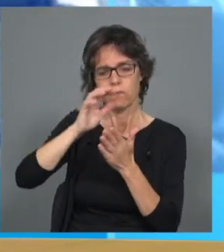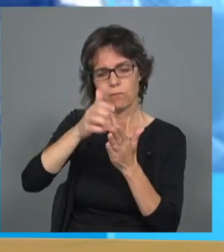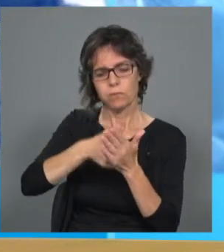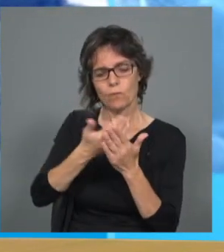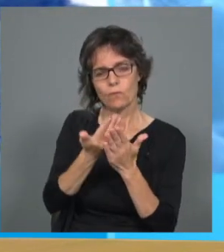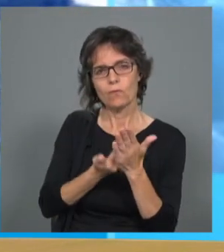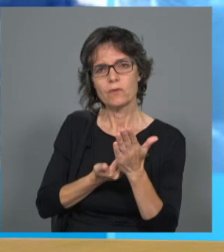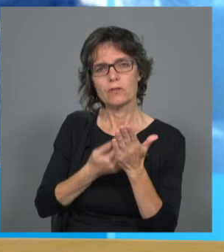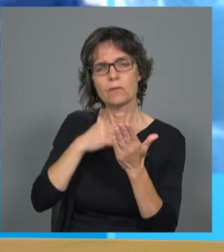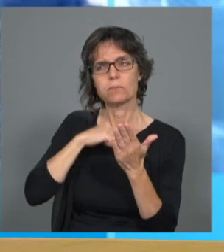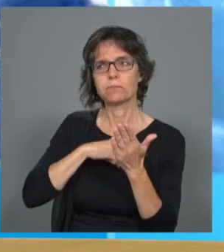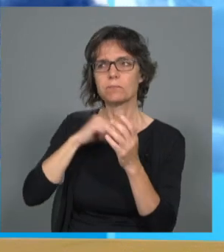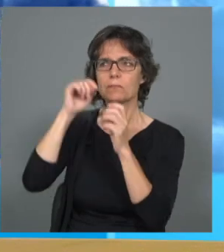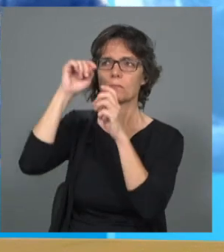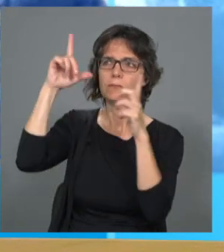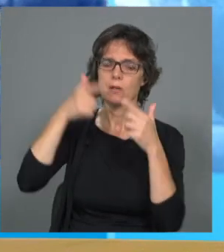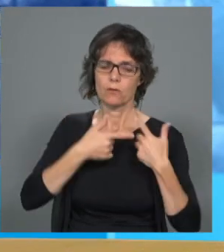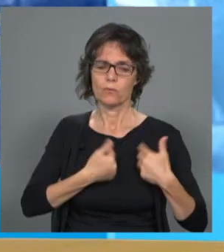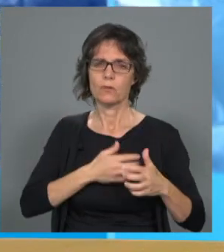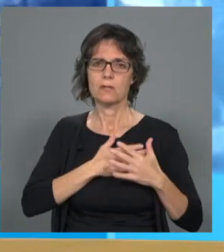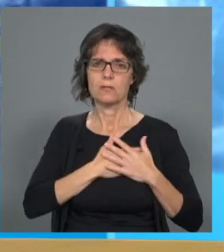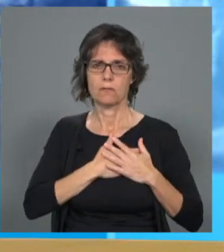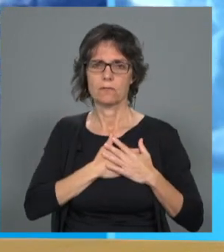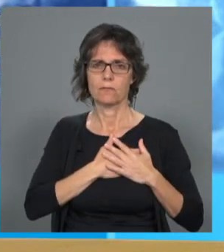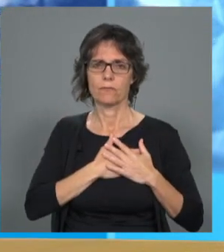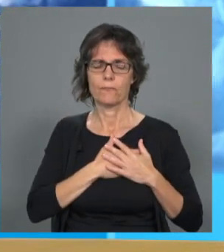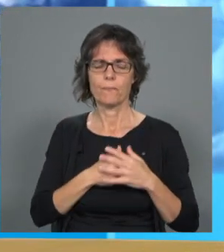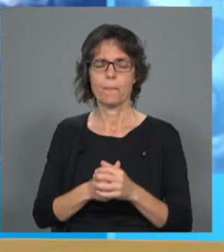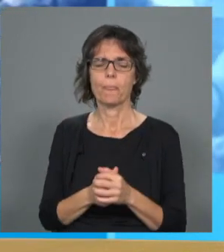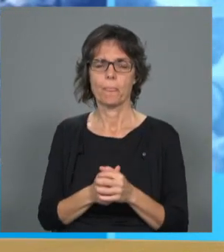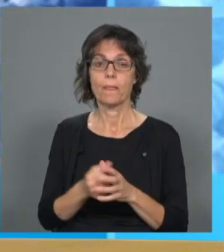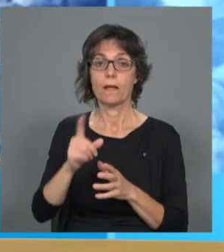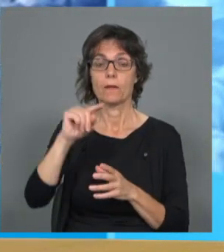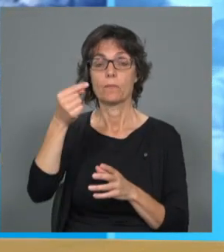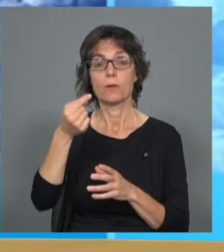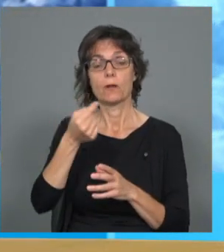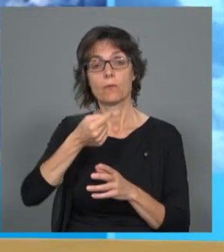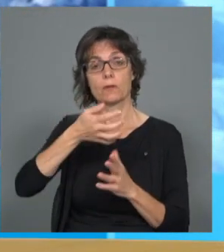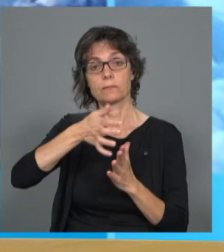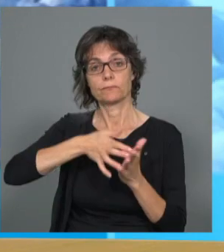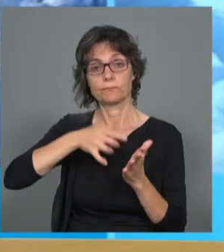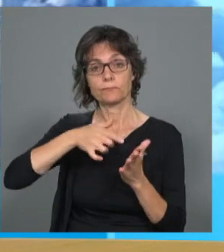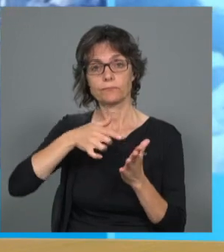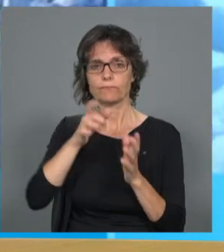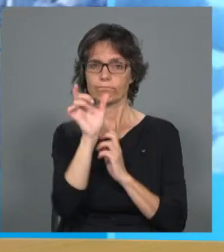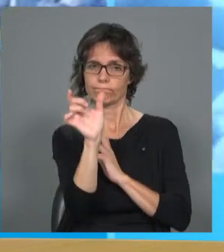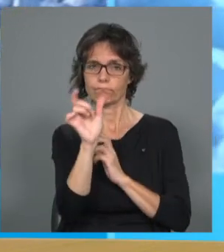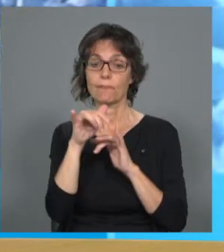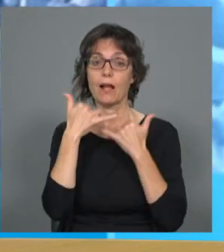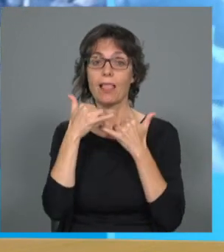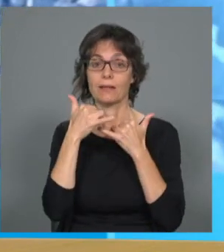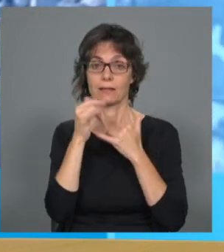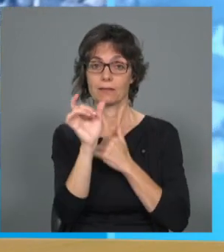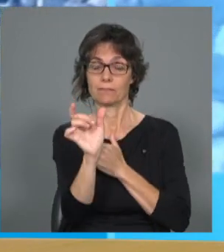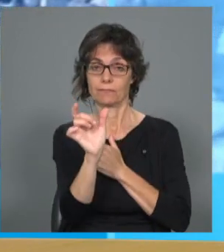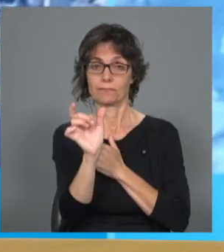isto terá significado naquela altura. E há também aqui uma outra expressão que também me deixa sempre a pensar, que é esta questão da alegria, não é? Aí a palavra